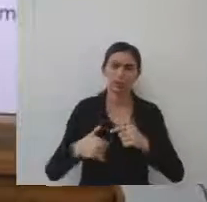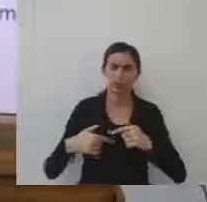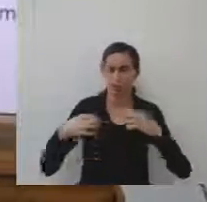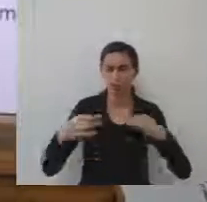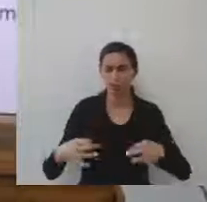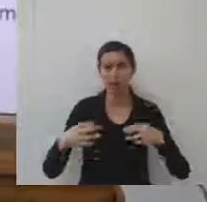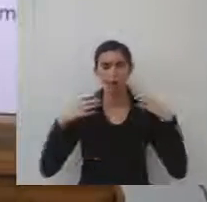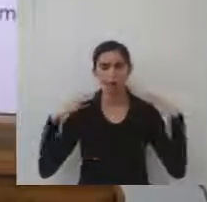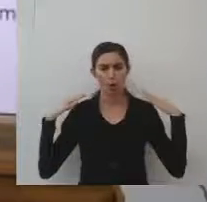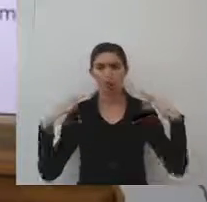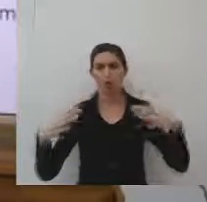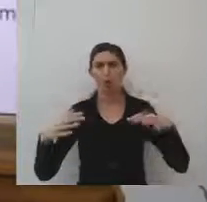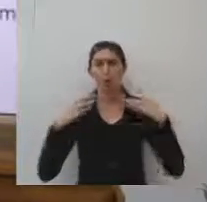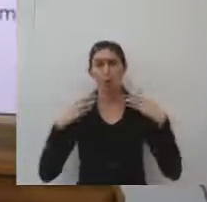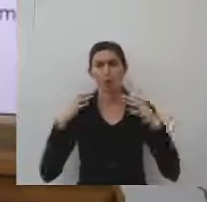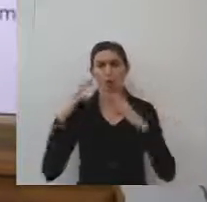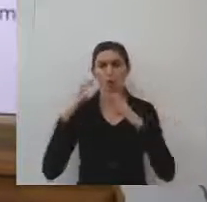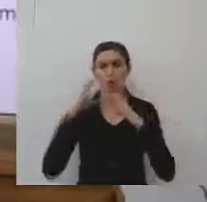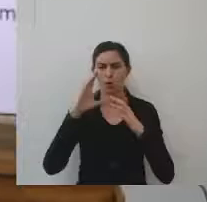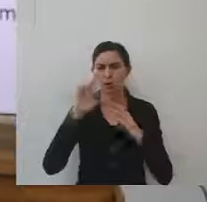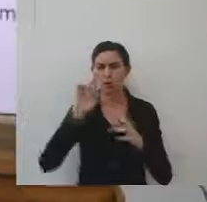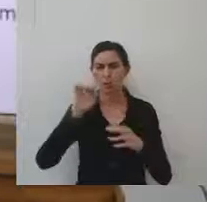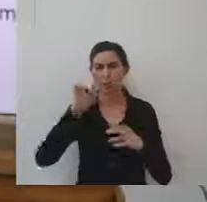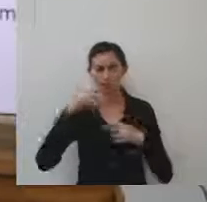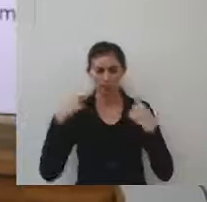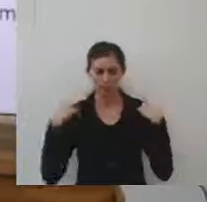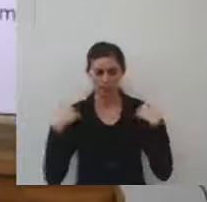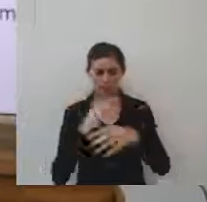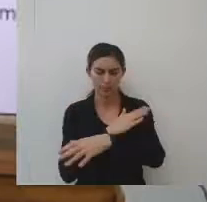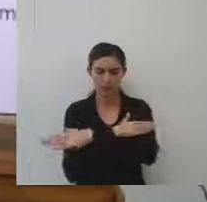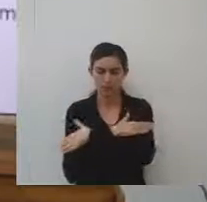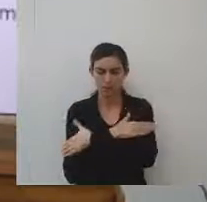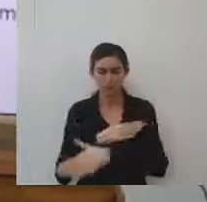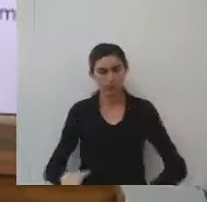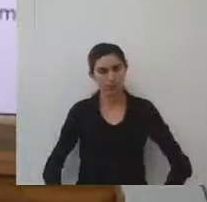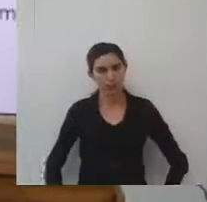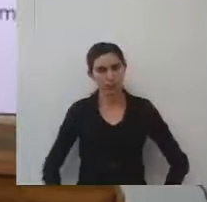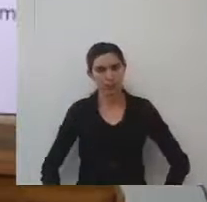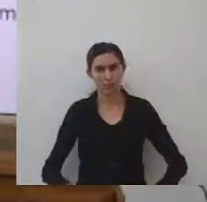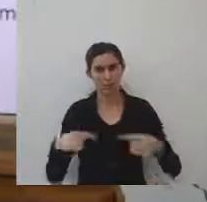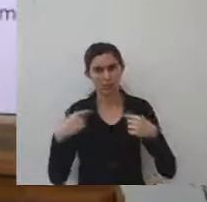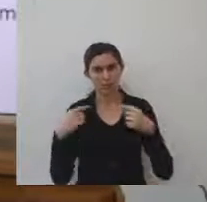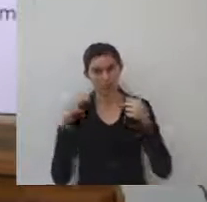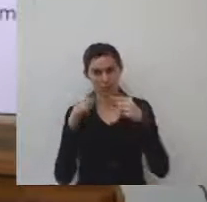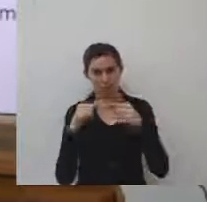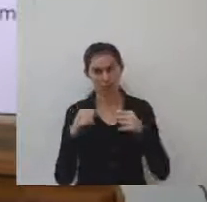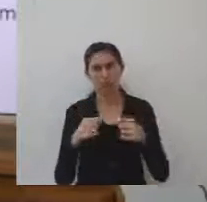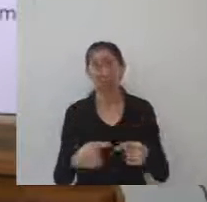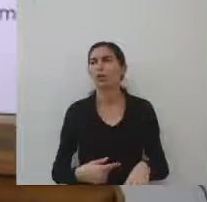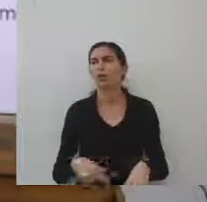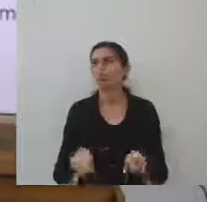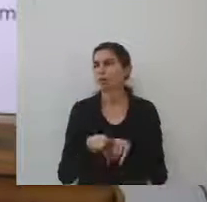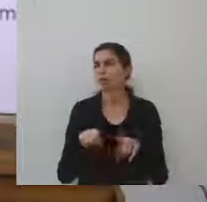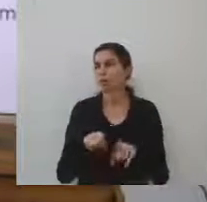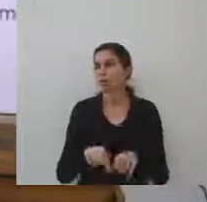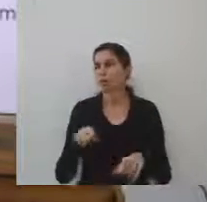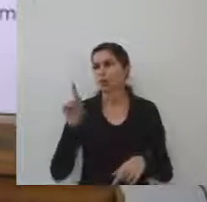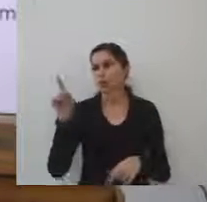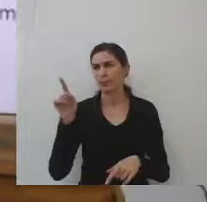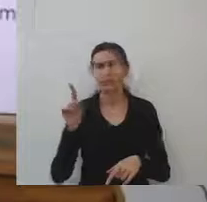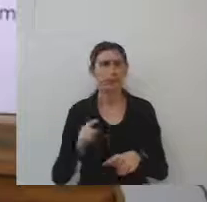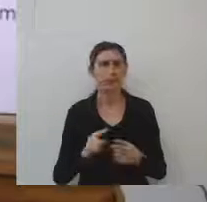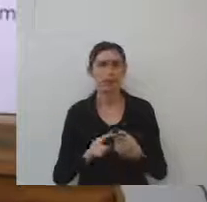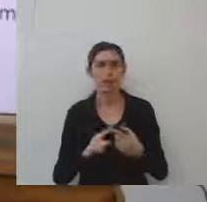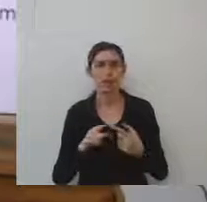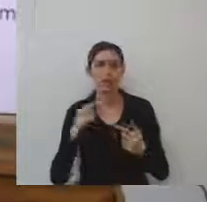essa coordenação motora entre braços e pernas. Ok? Previne de